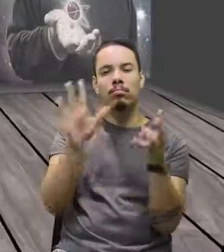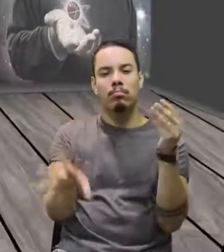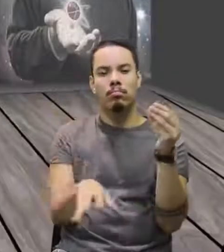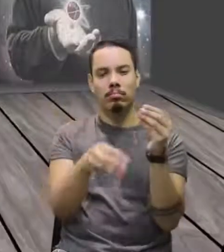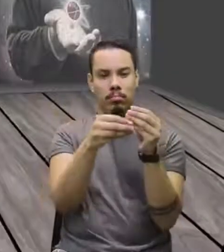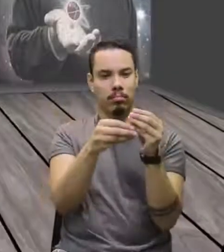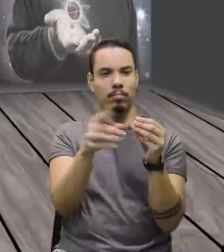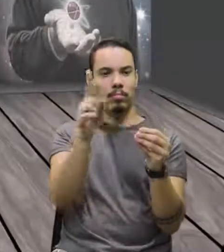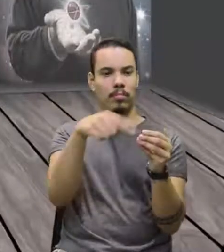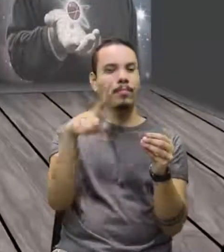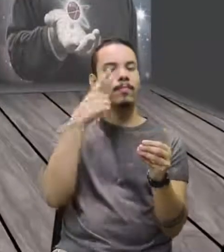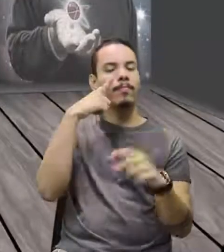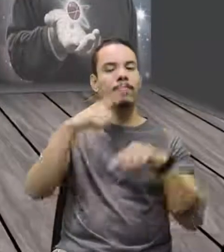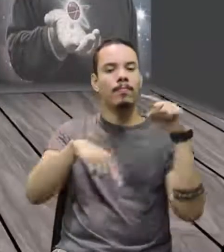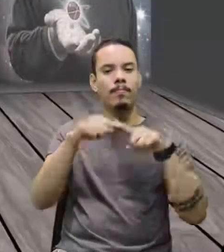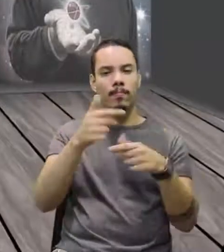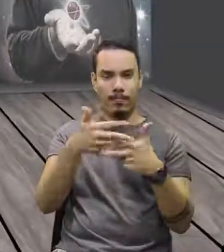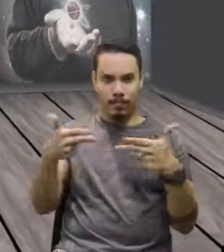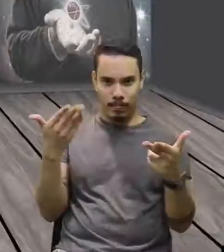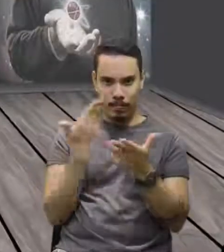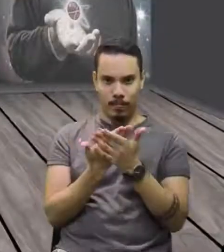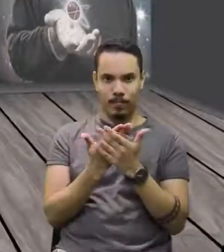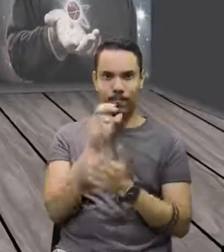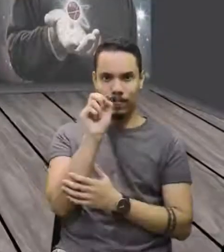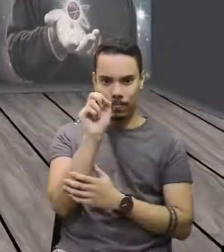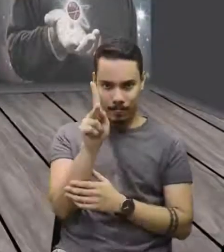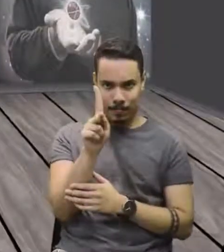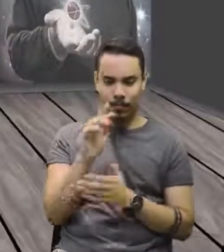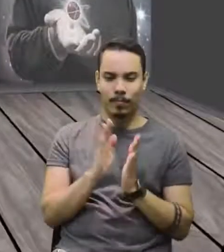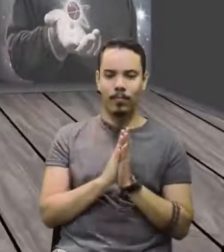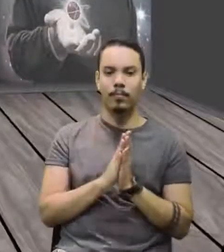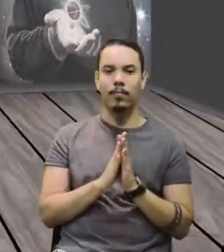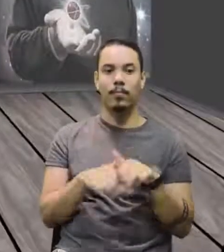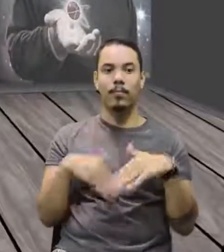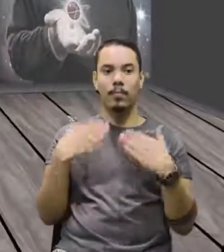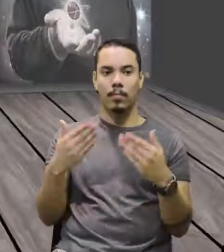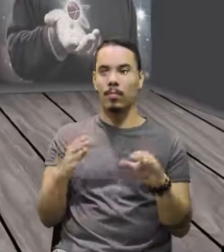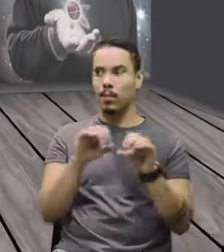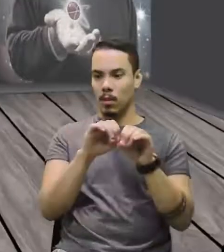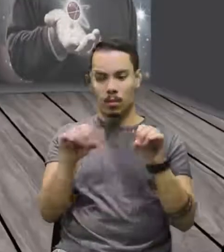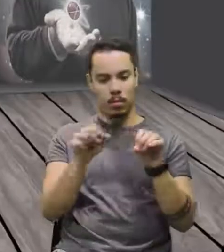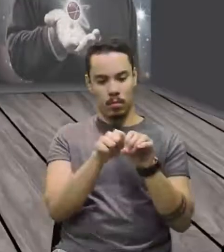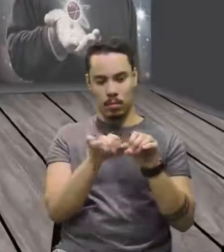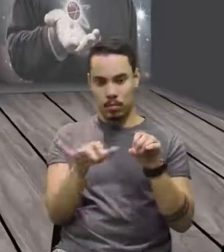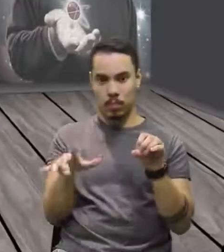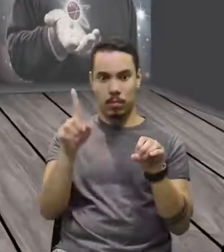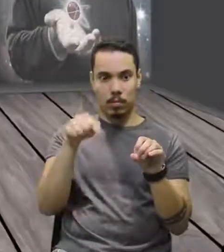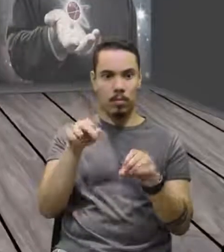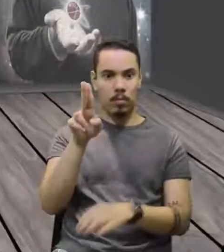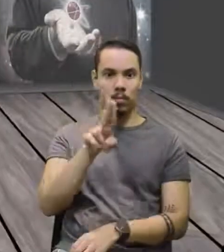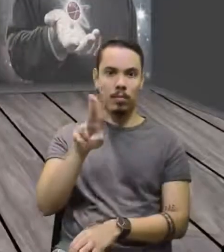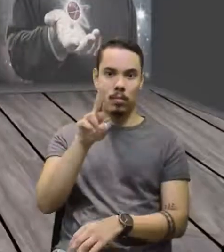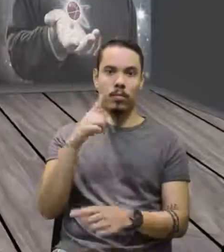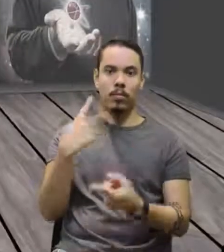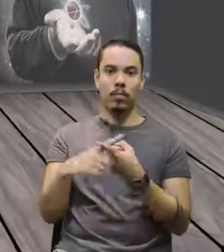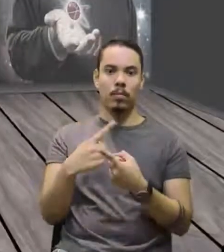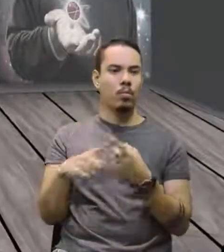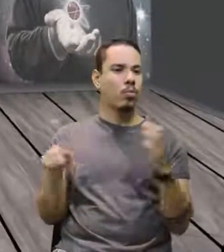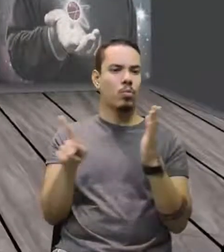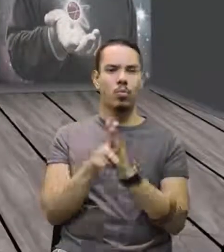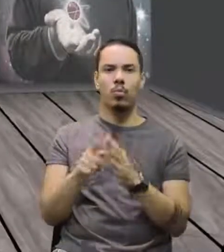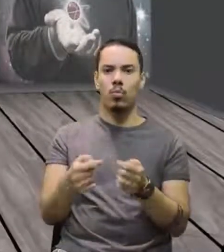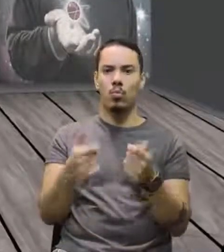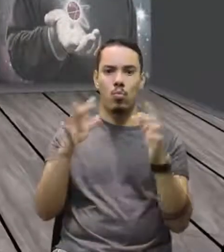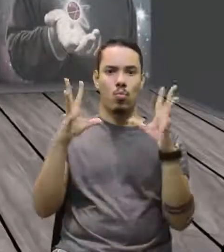né, esse material, essa aula. Olha bem, o indutor, ele é utilizado para trabalhar praticamente em